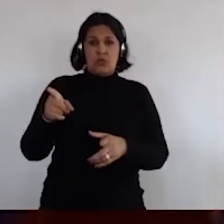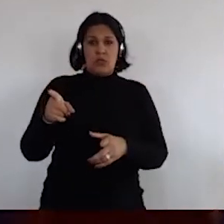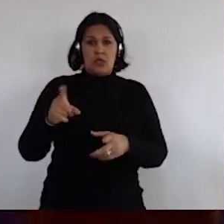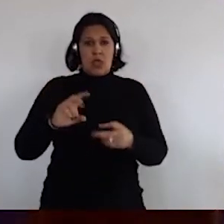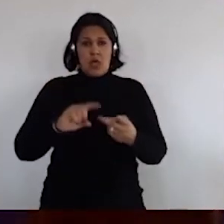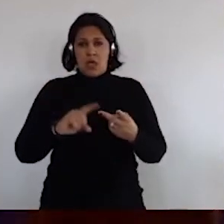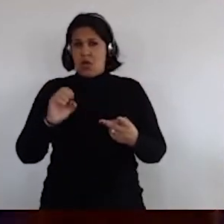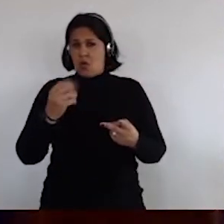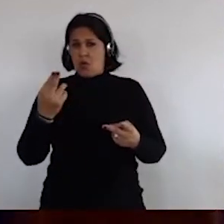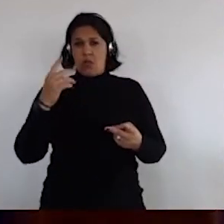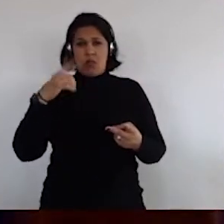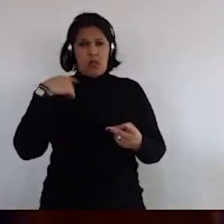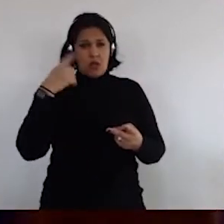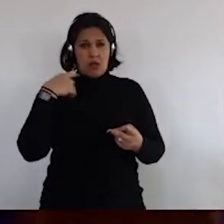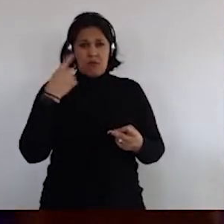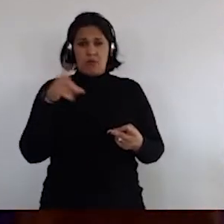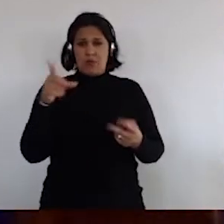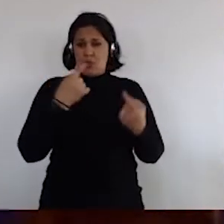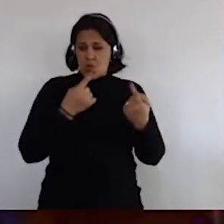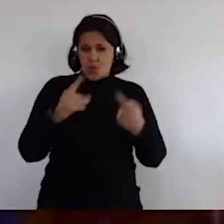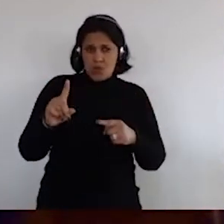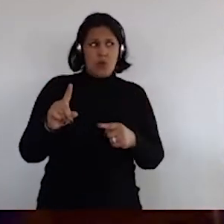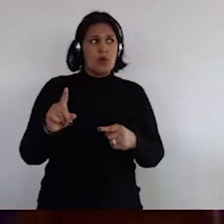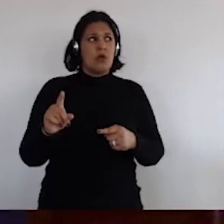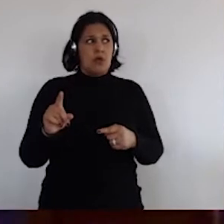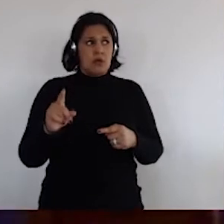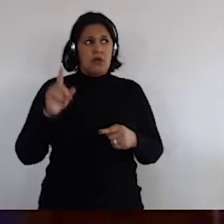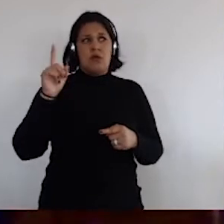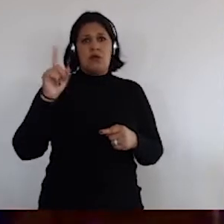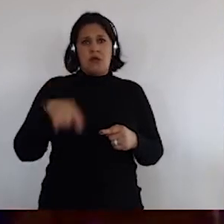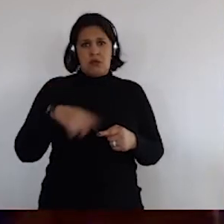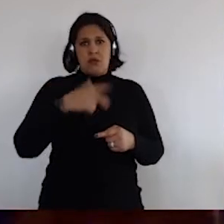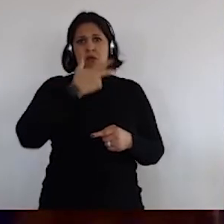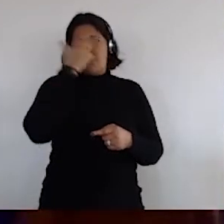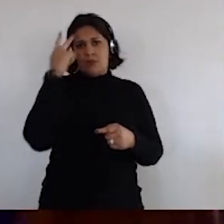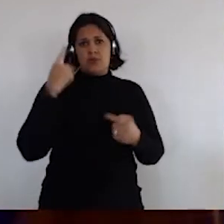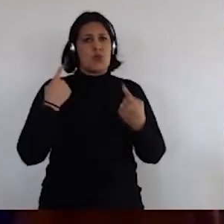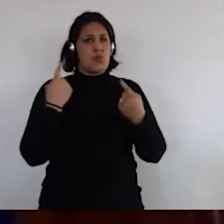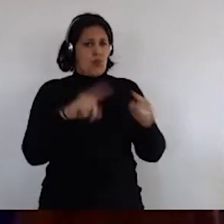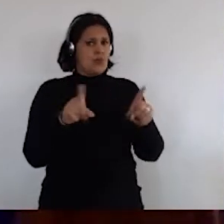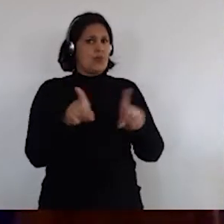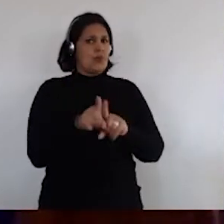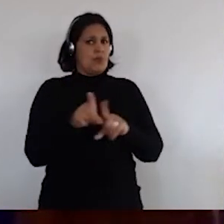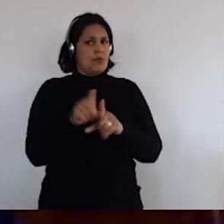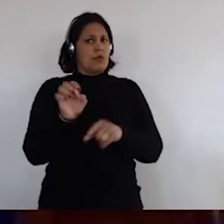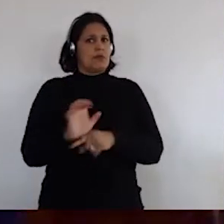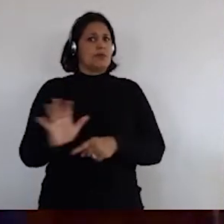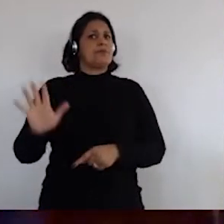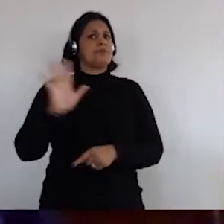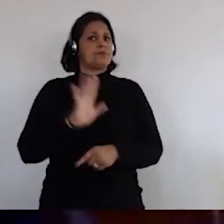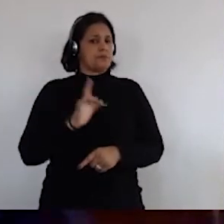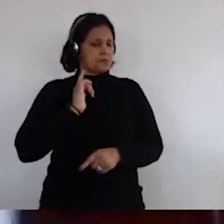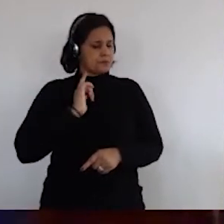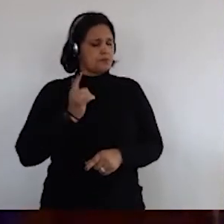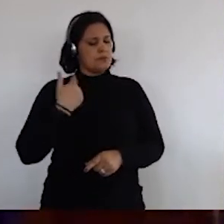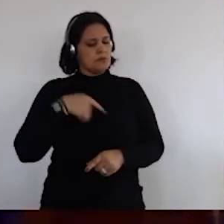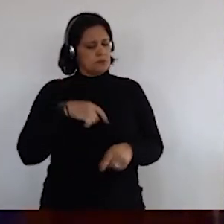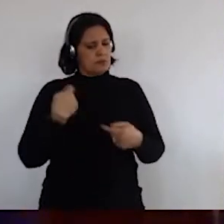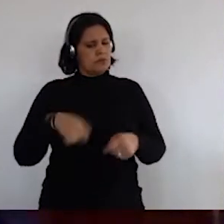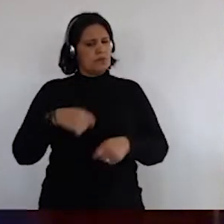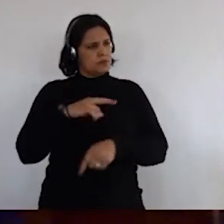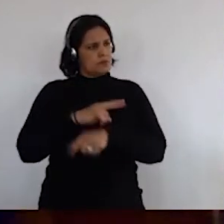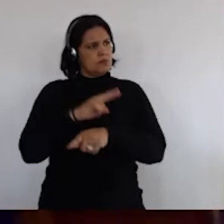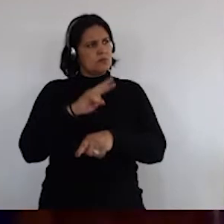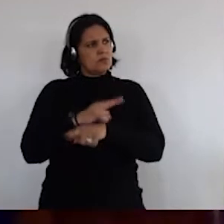advogados, as suas prerrogativas profissionais, atenta contra o próprio Estado democrático de direito. E nós temos que defendê-lo